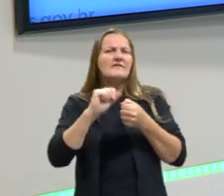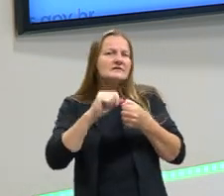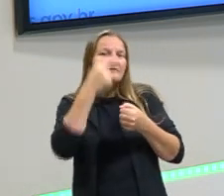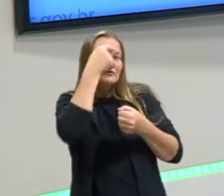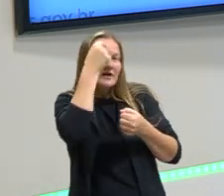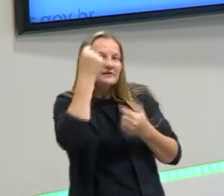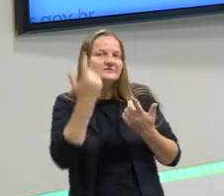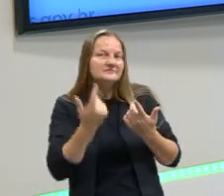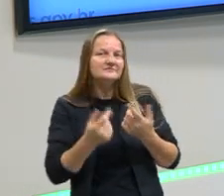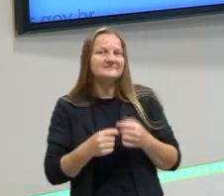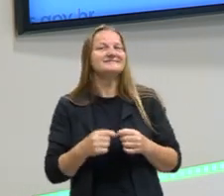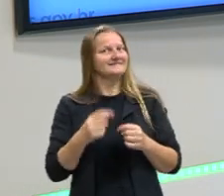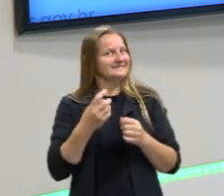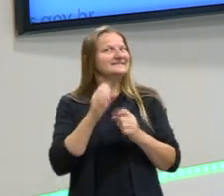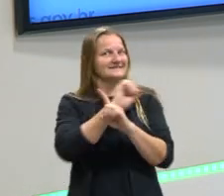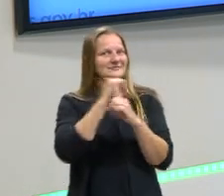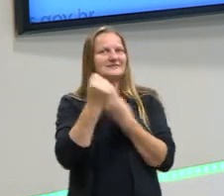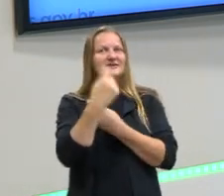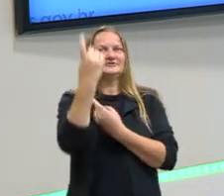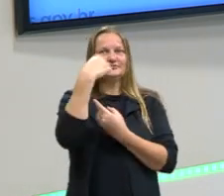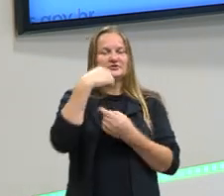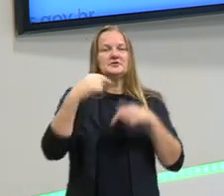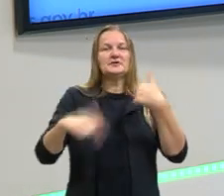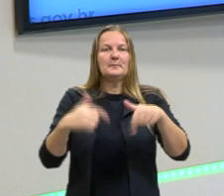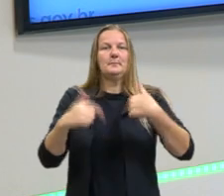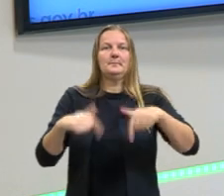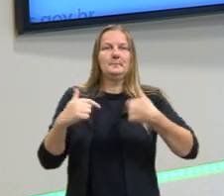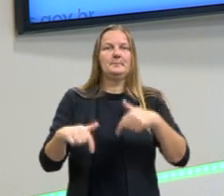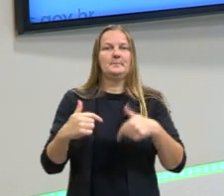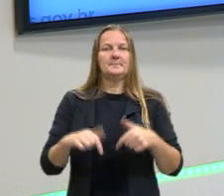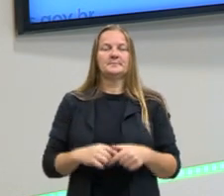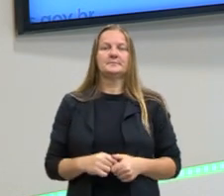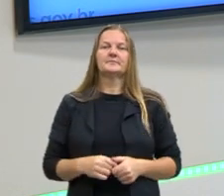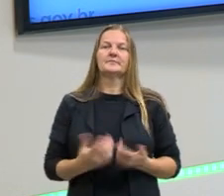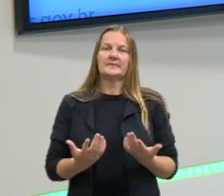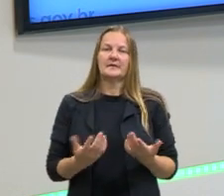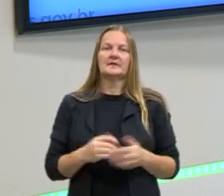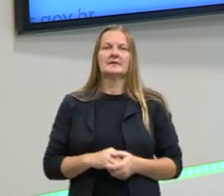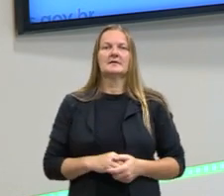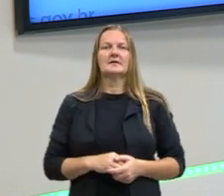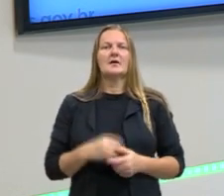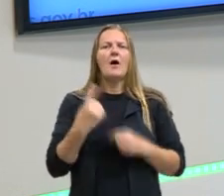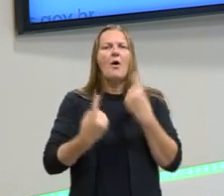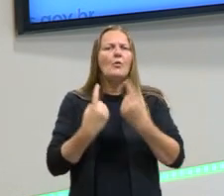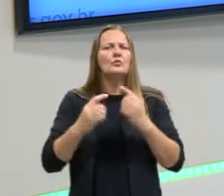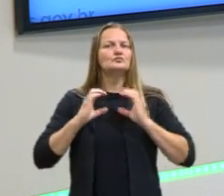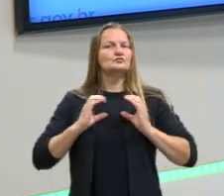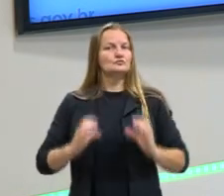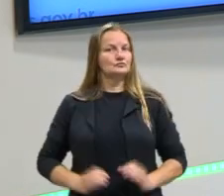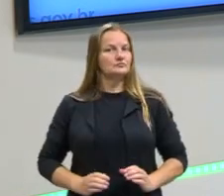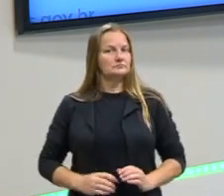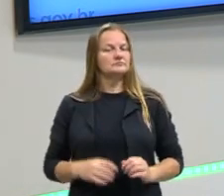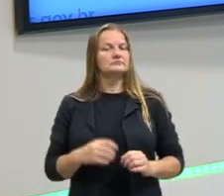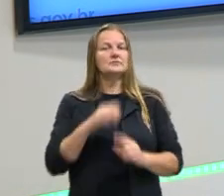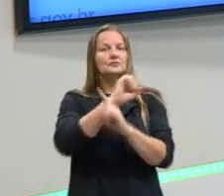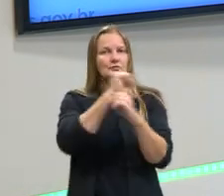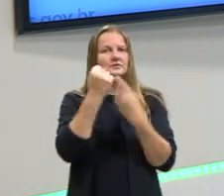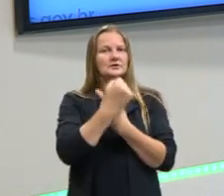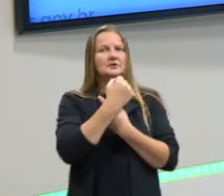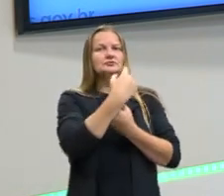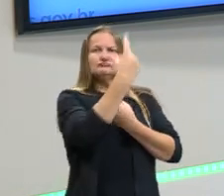a sociedade nos cobra trabalhar a sociedade nos cobra certos comportamentos E